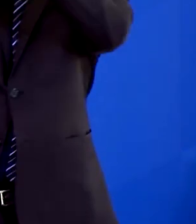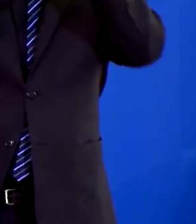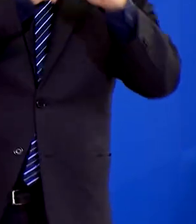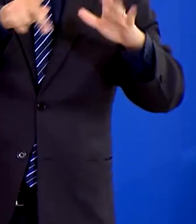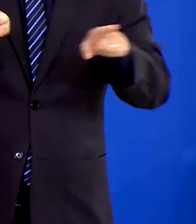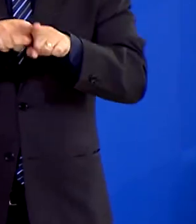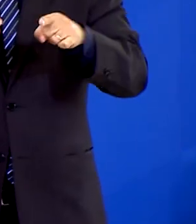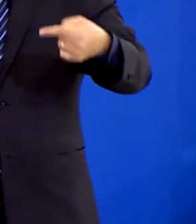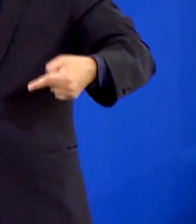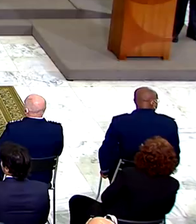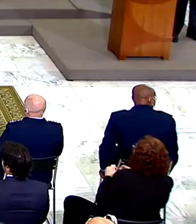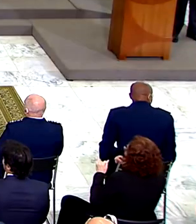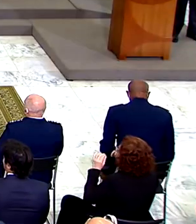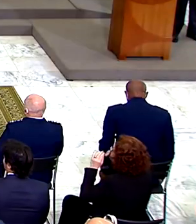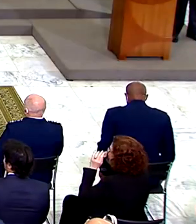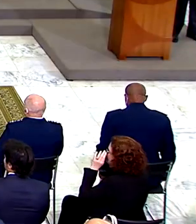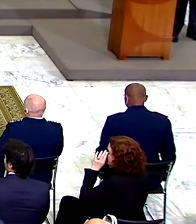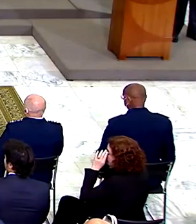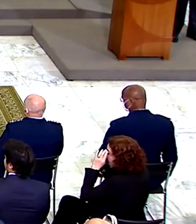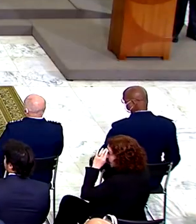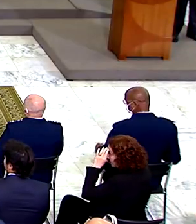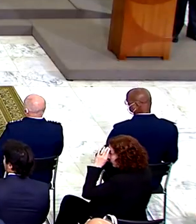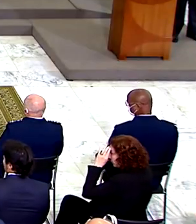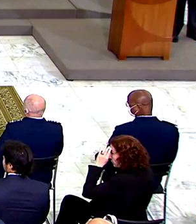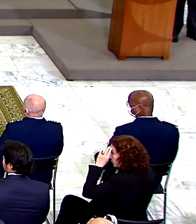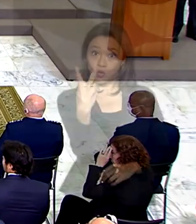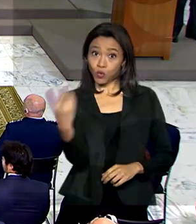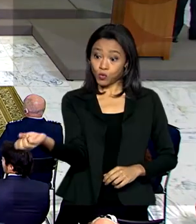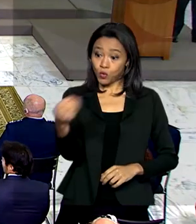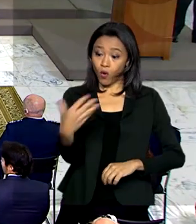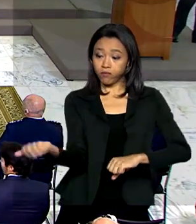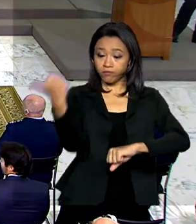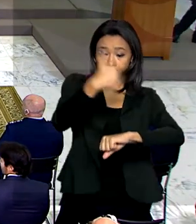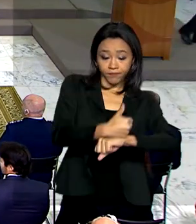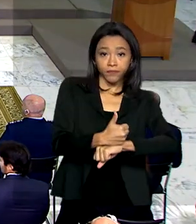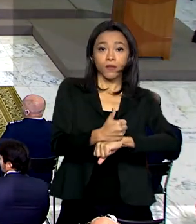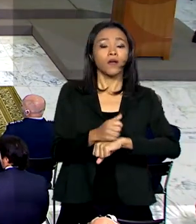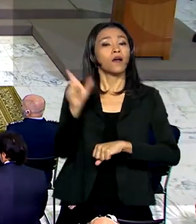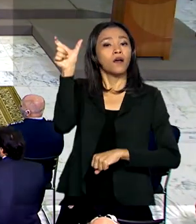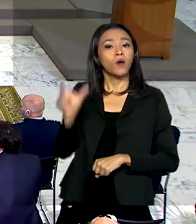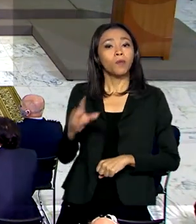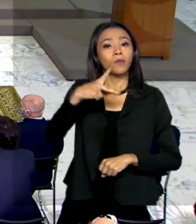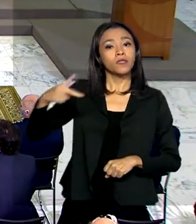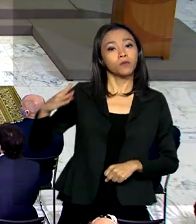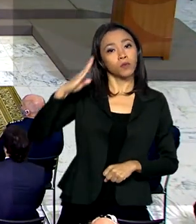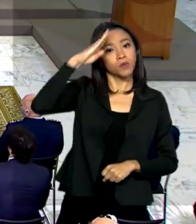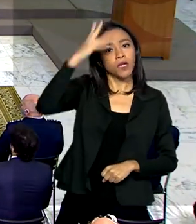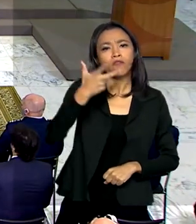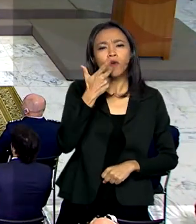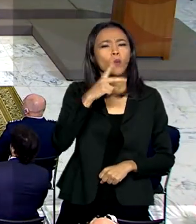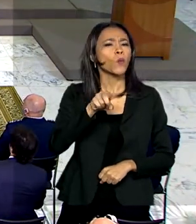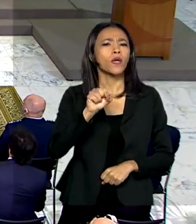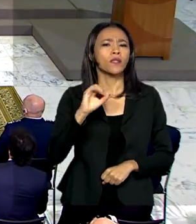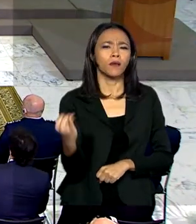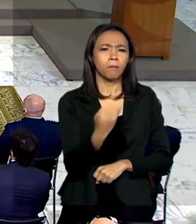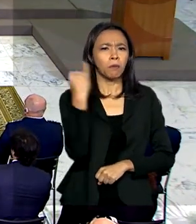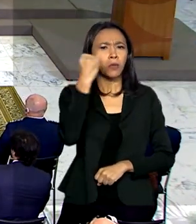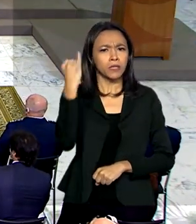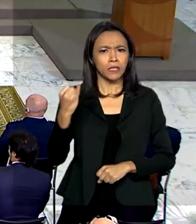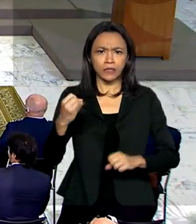públicas propostas. Ao dar posse aos dois novos ministros, o presidente Jair Bolsonaro falou da importância da